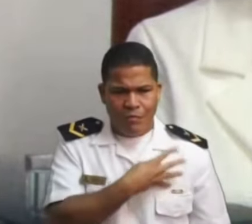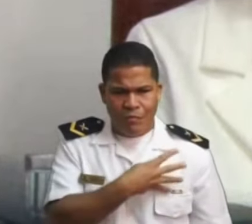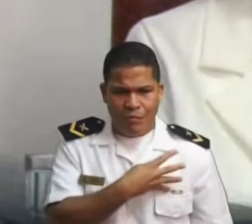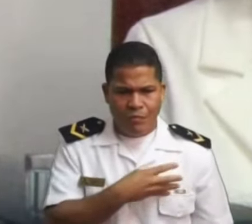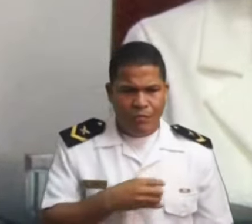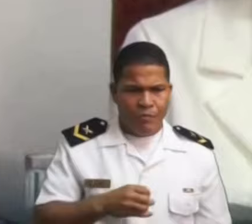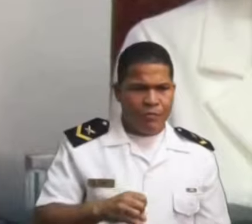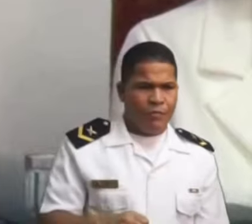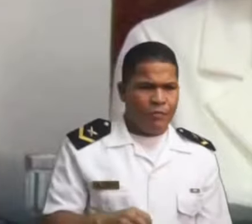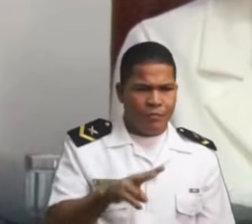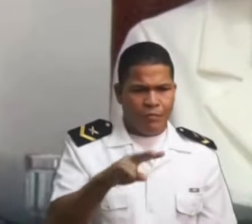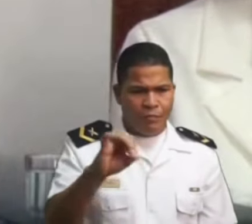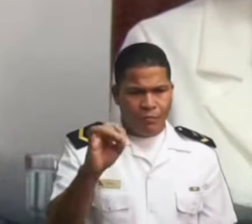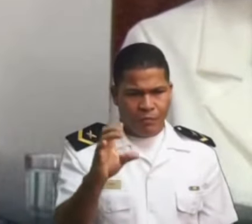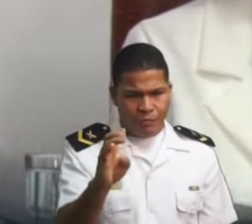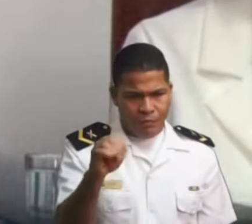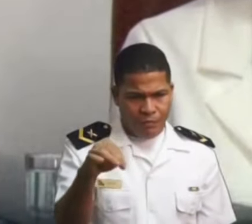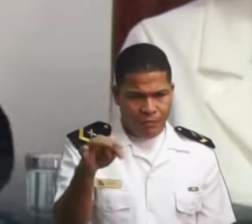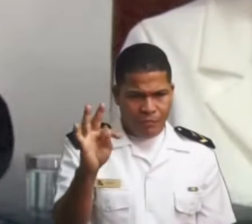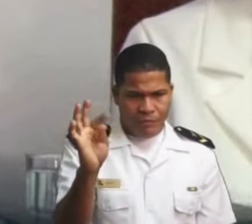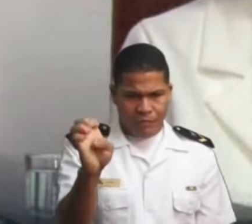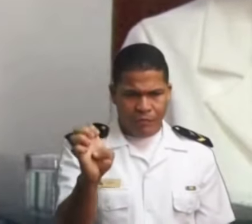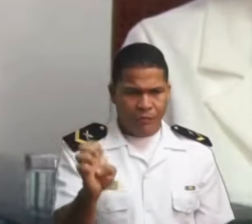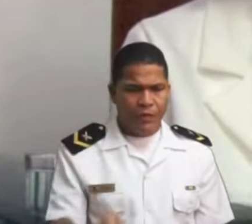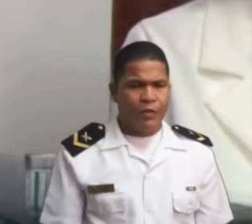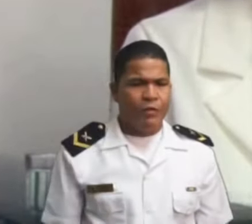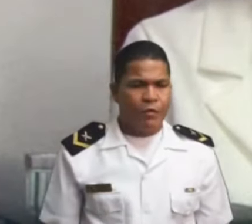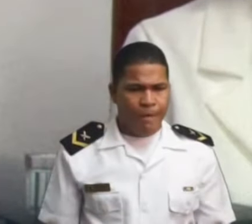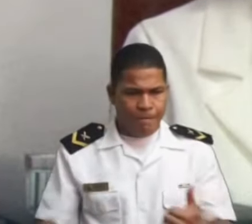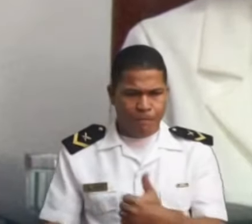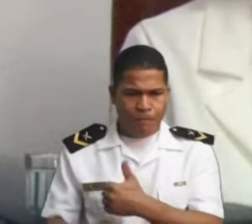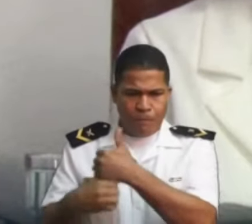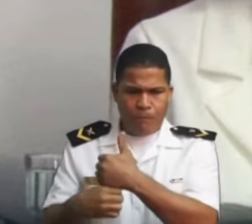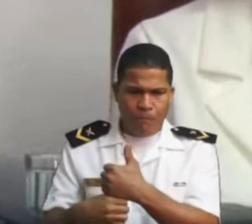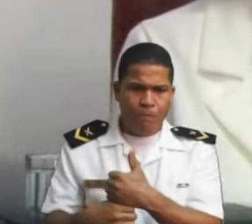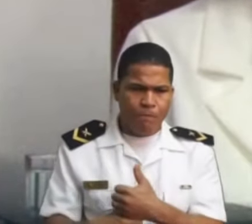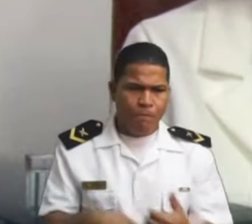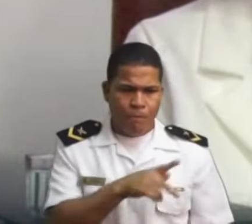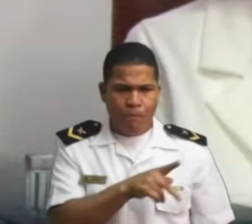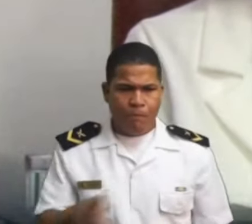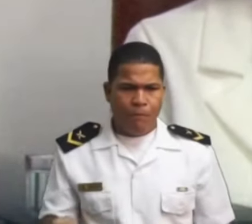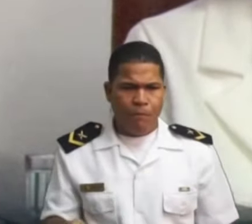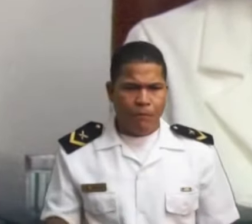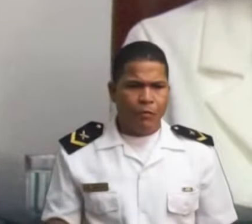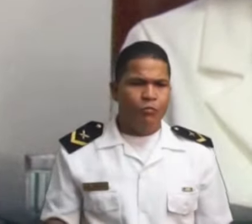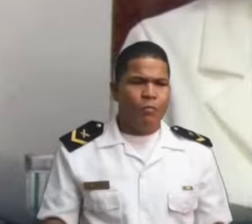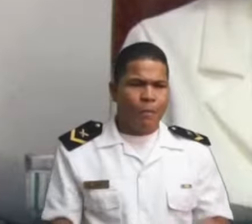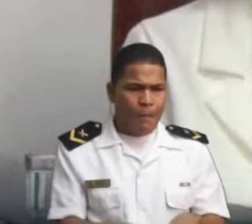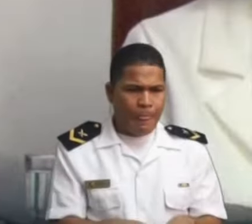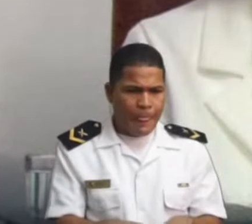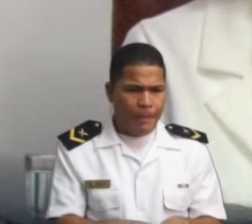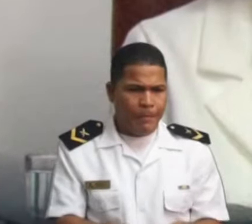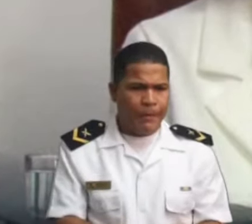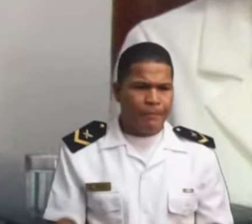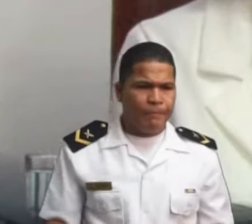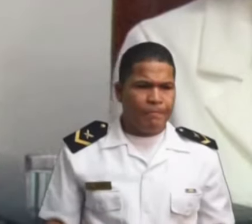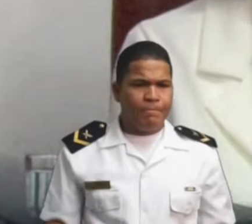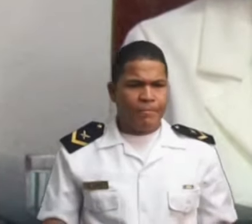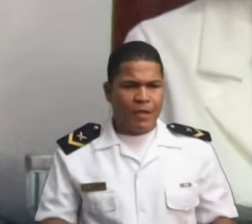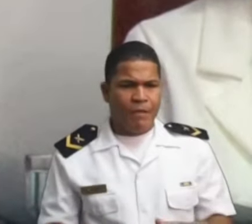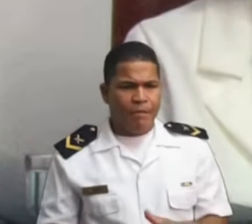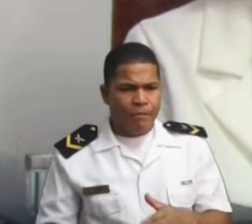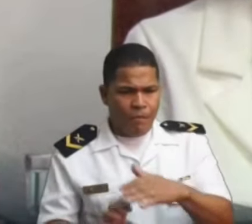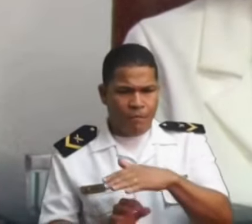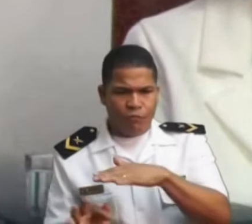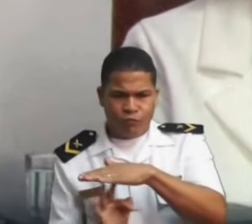Zamprônio, vice-presidente do Clube Naval; o senhor presidente da Fundação de Estudos no Mar,